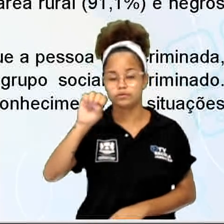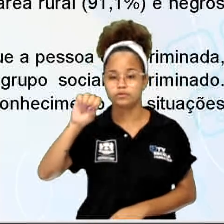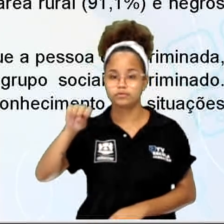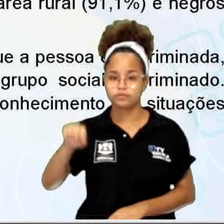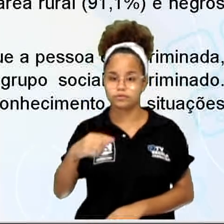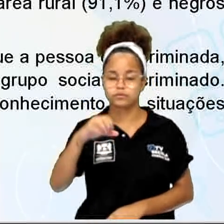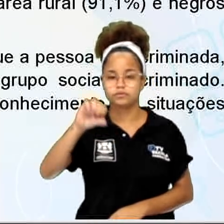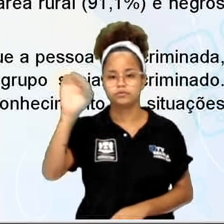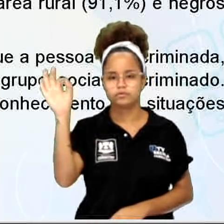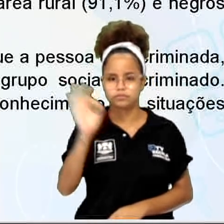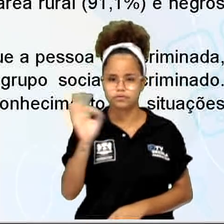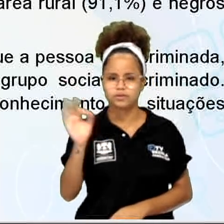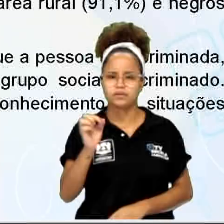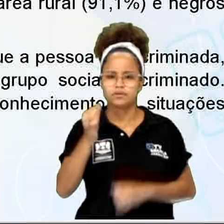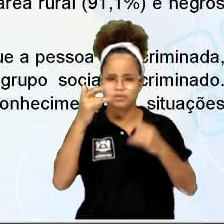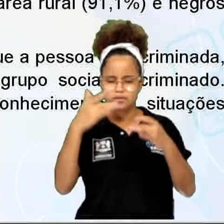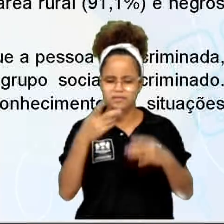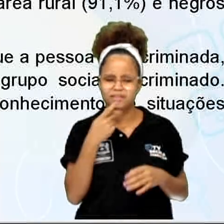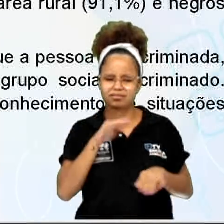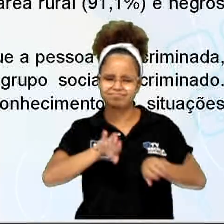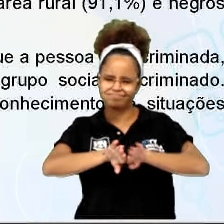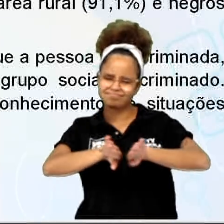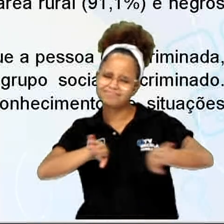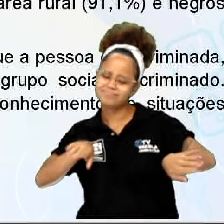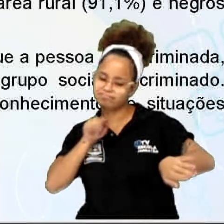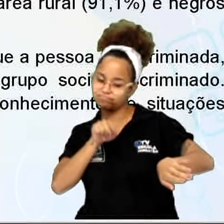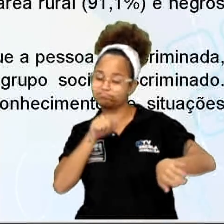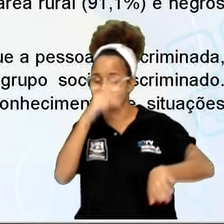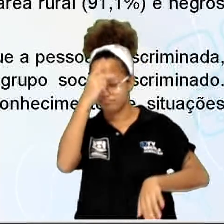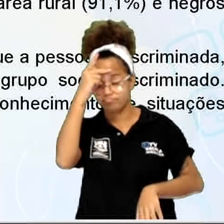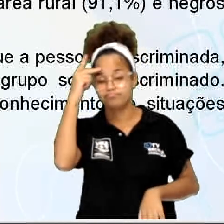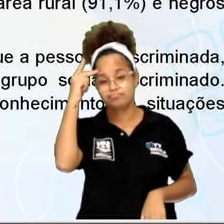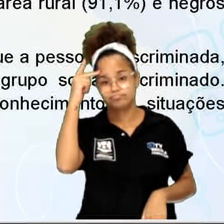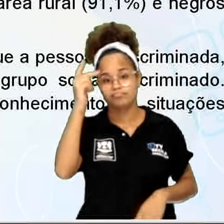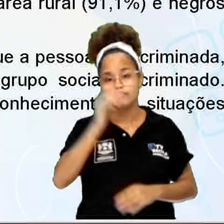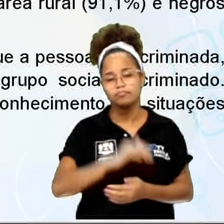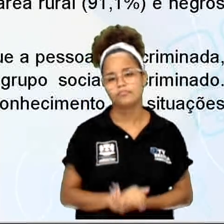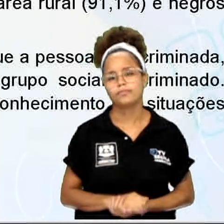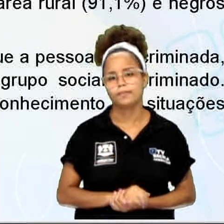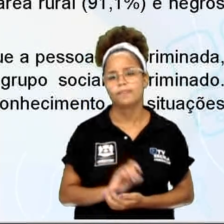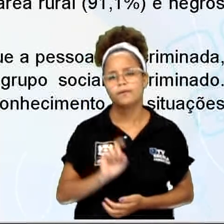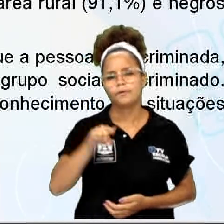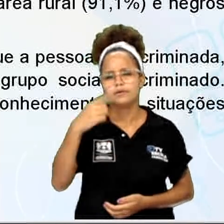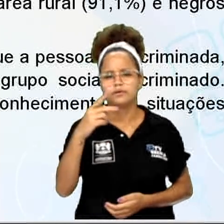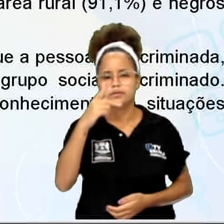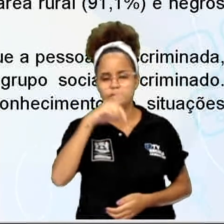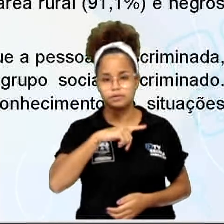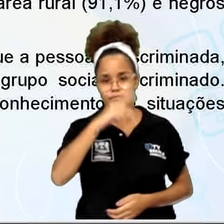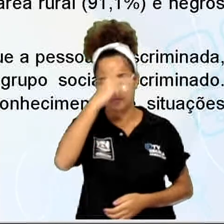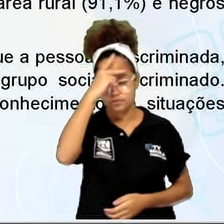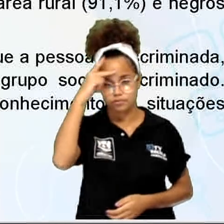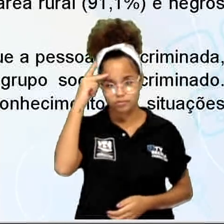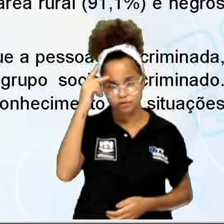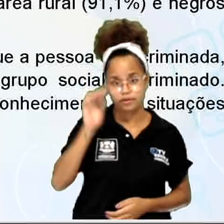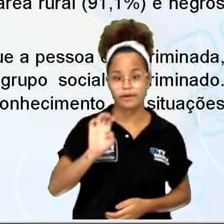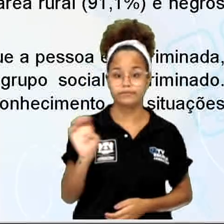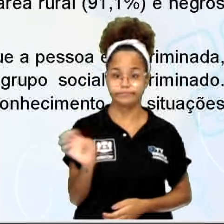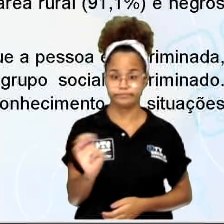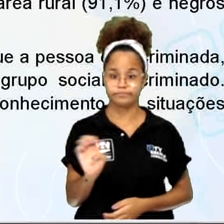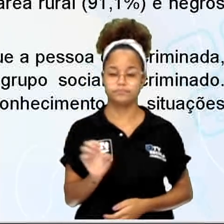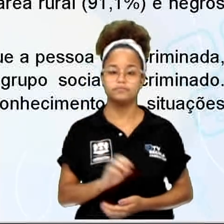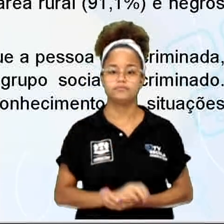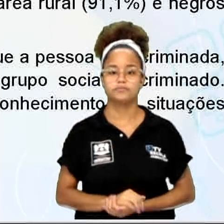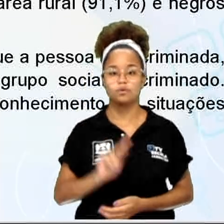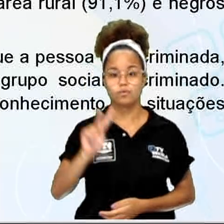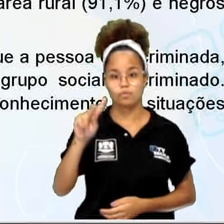98,9% disseram querer manter alguma distância dessas pessoas. Em seguida, vem os homossexuais, com